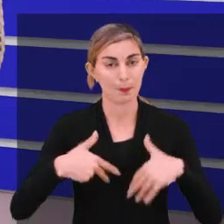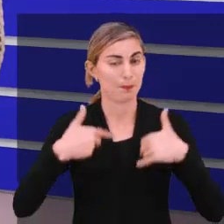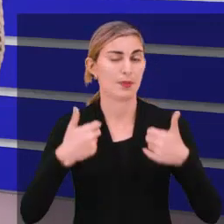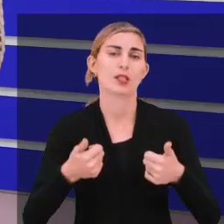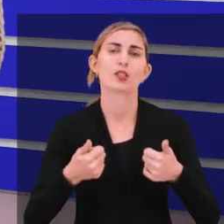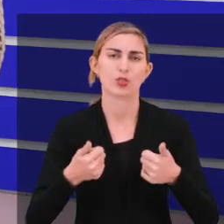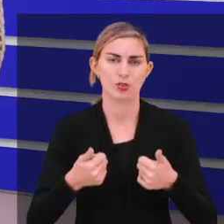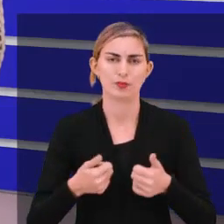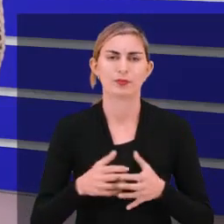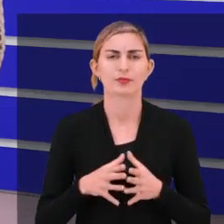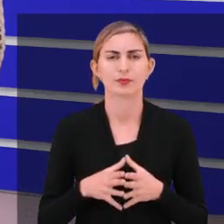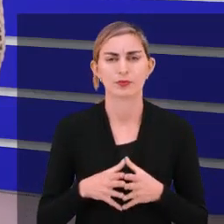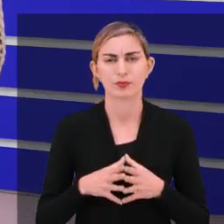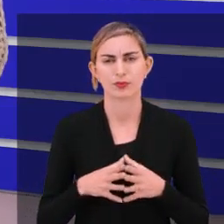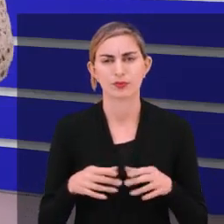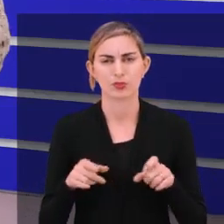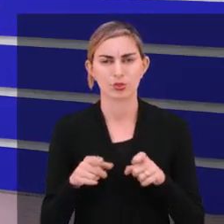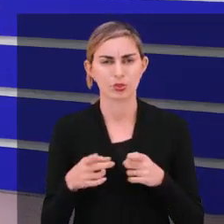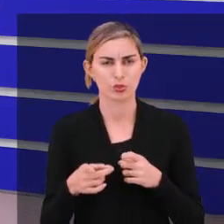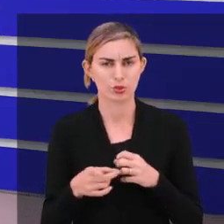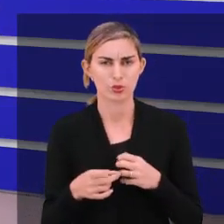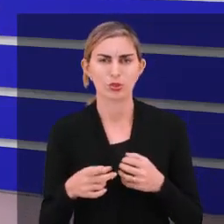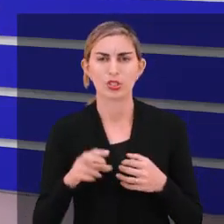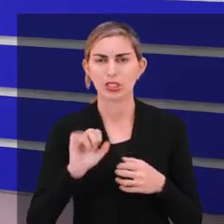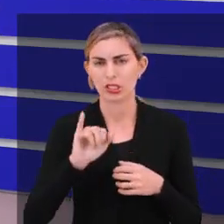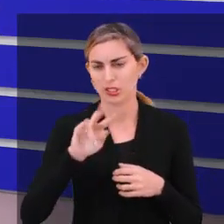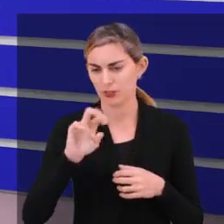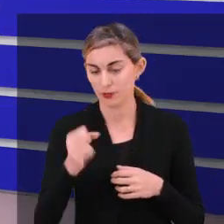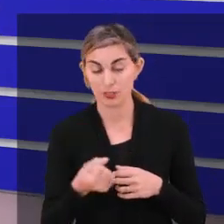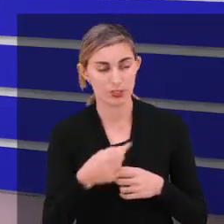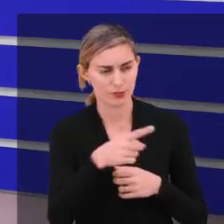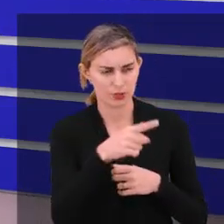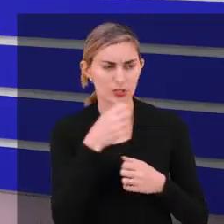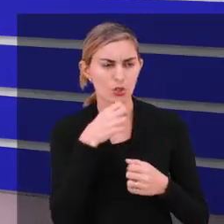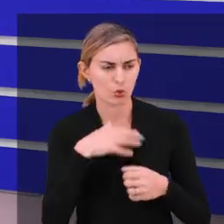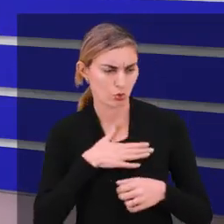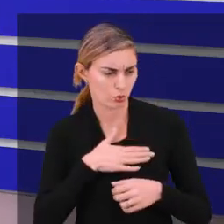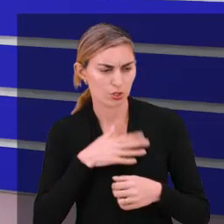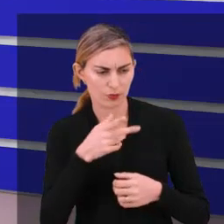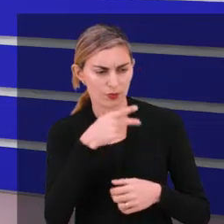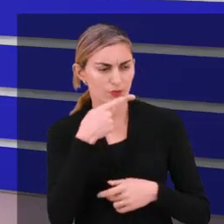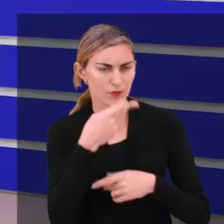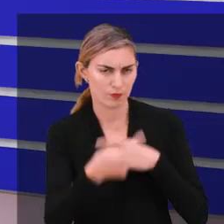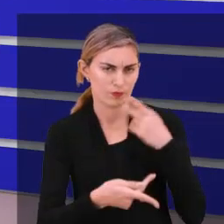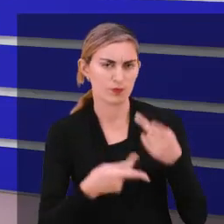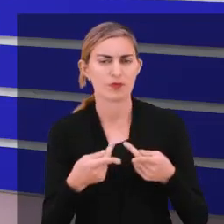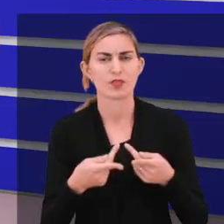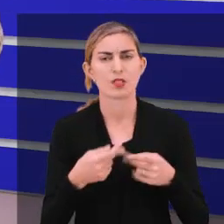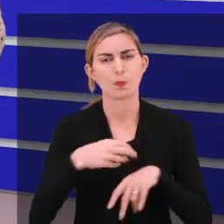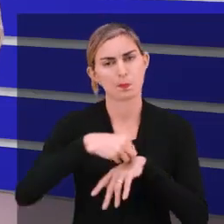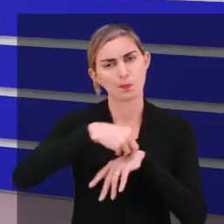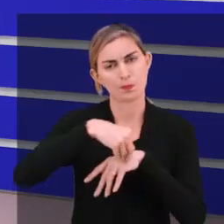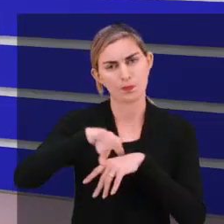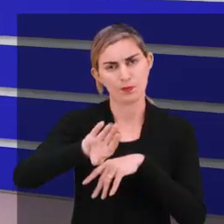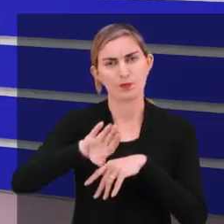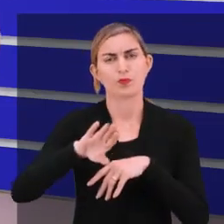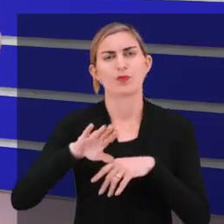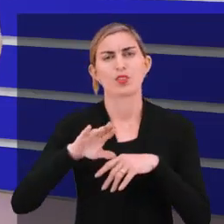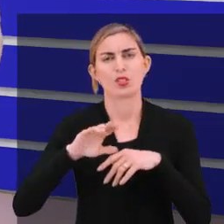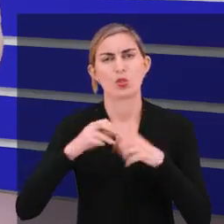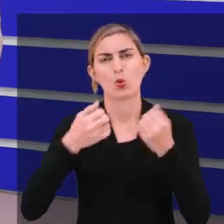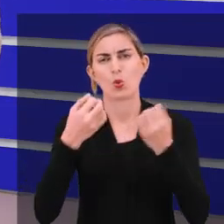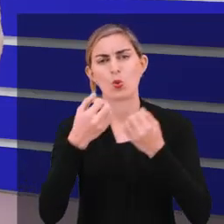saída. Doutor Ives, eu gostaria que você pudesse trazer mais